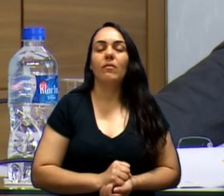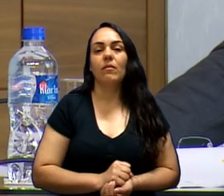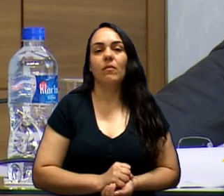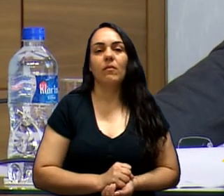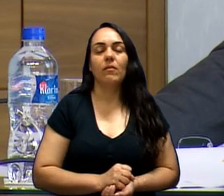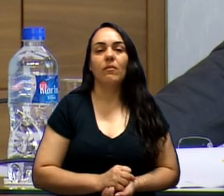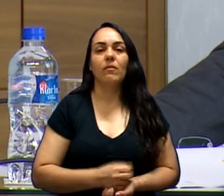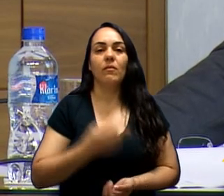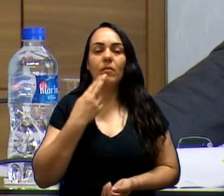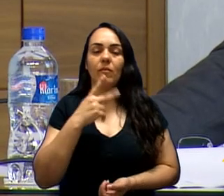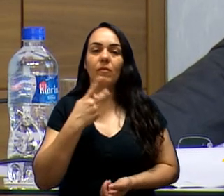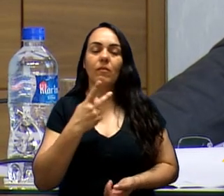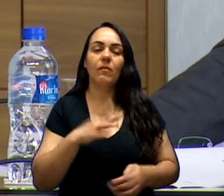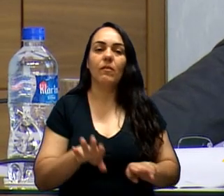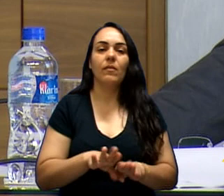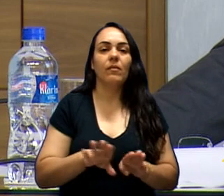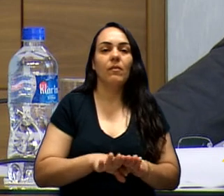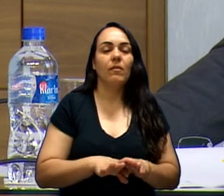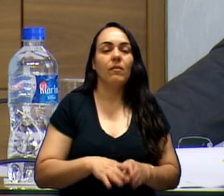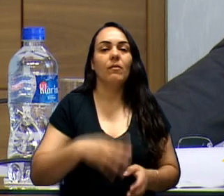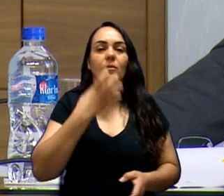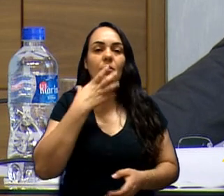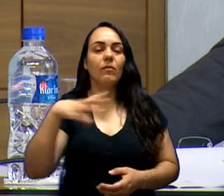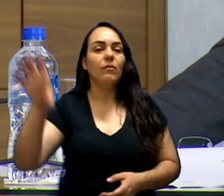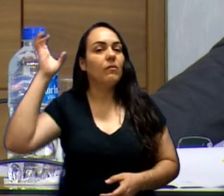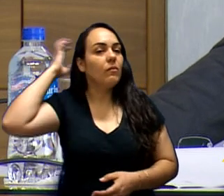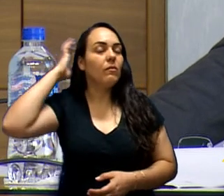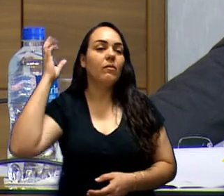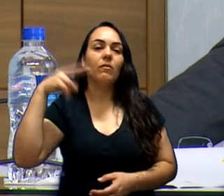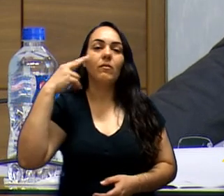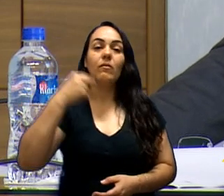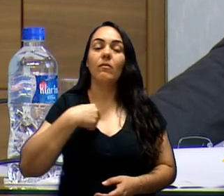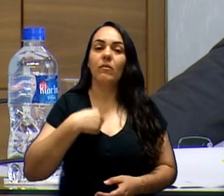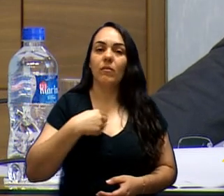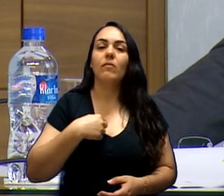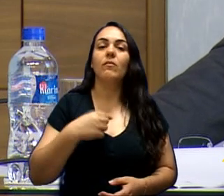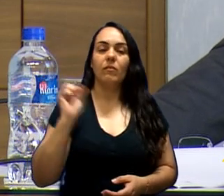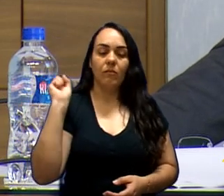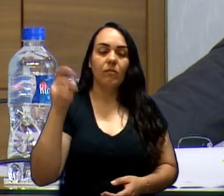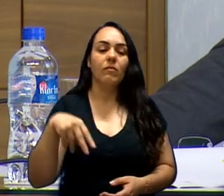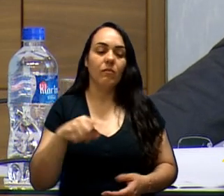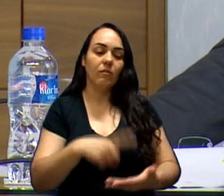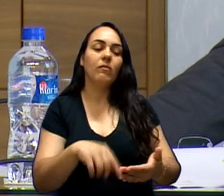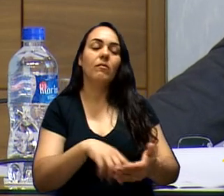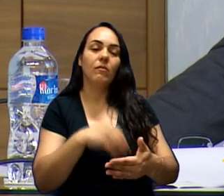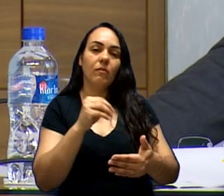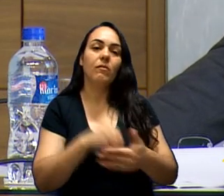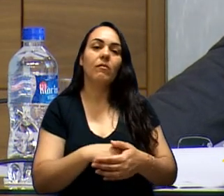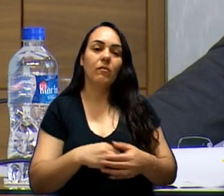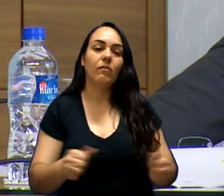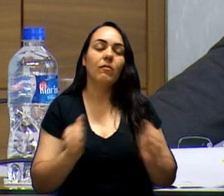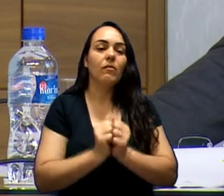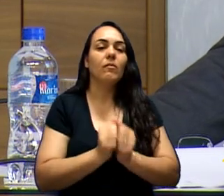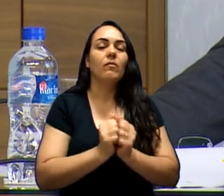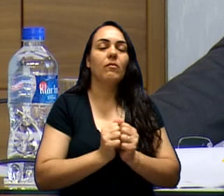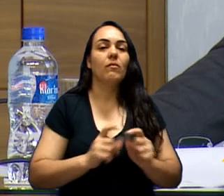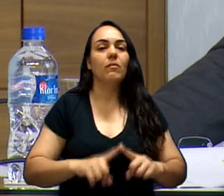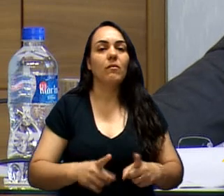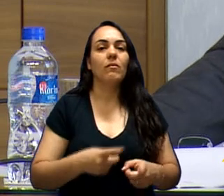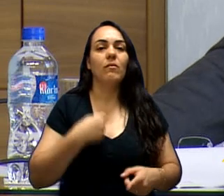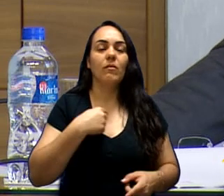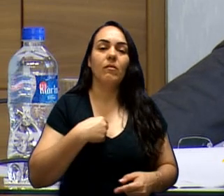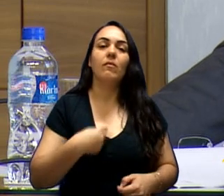me retratar, vereador Perex. Não, eu votei sim na primeira, acompanhando a bancada, e eu quero só